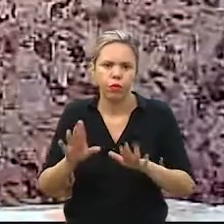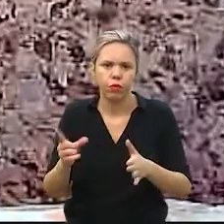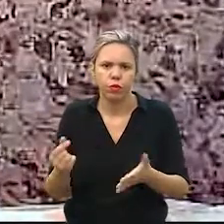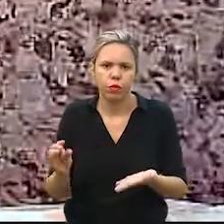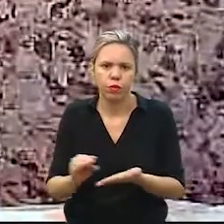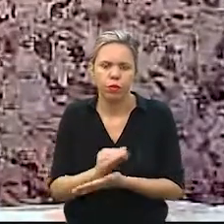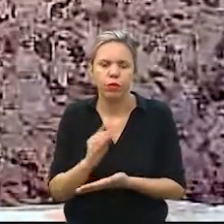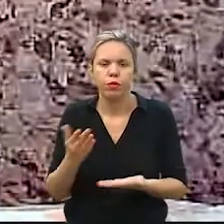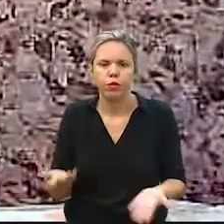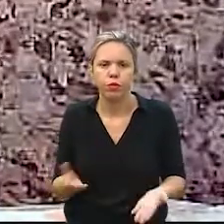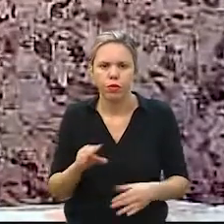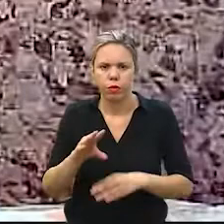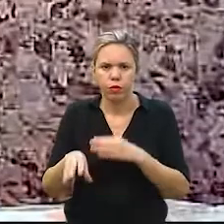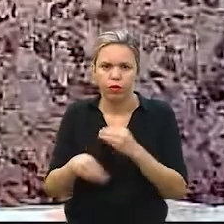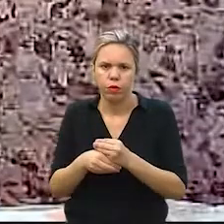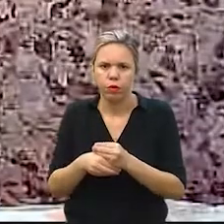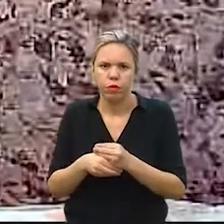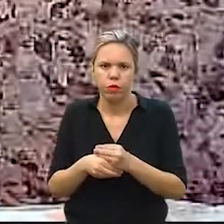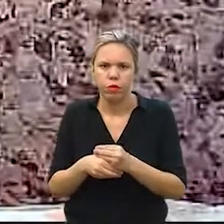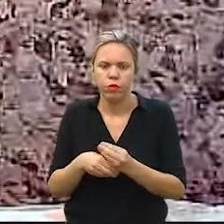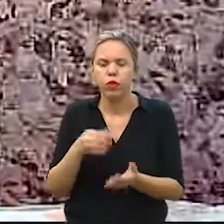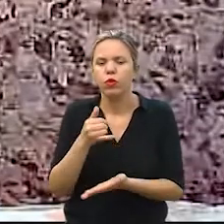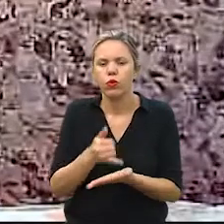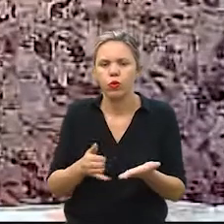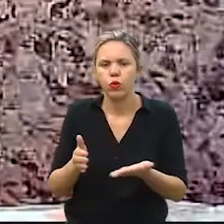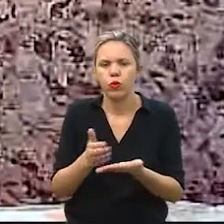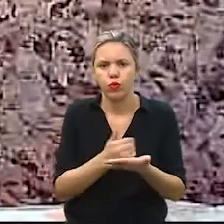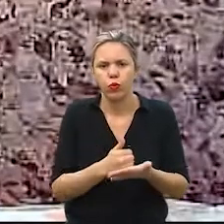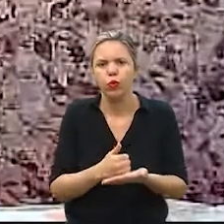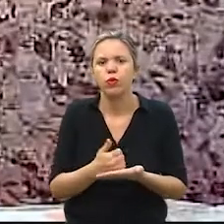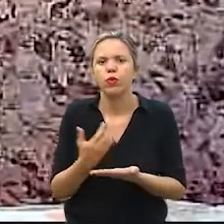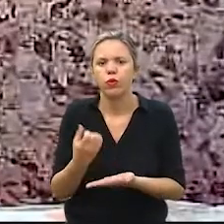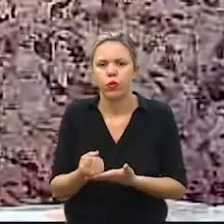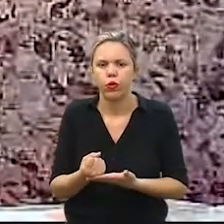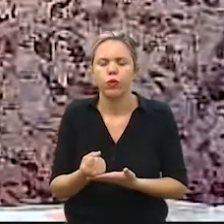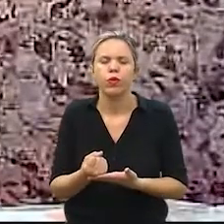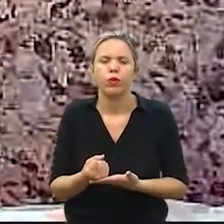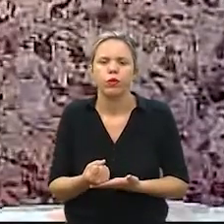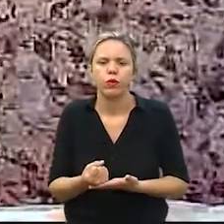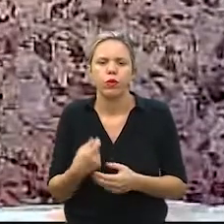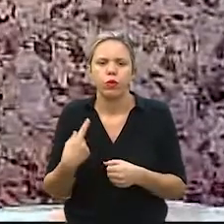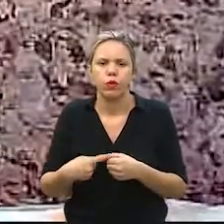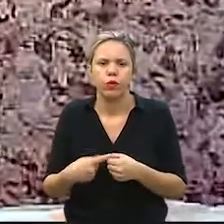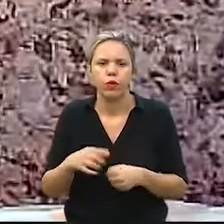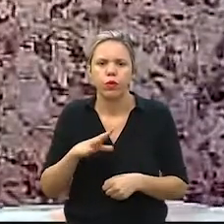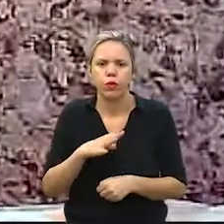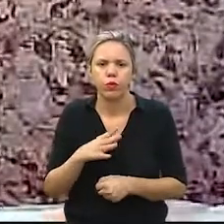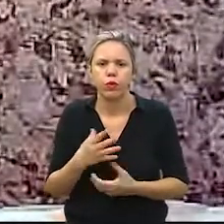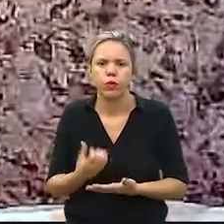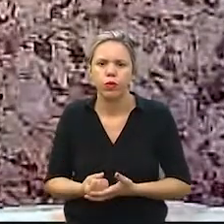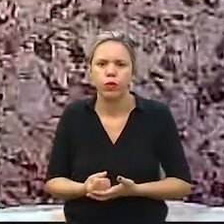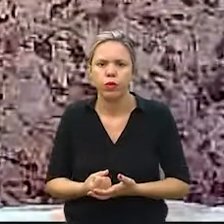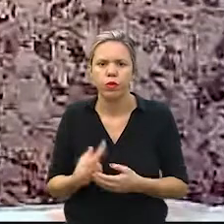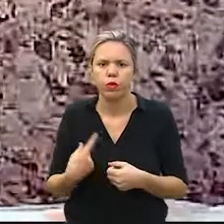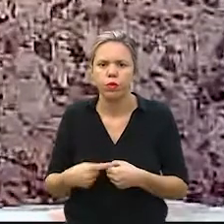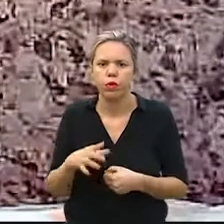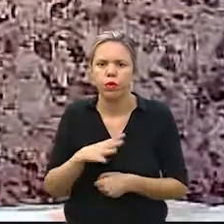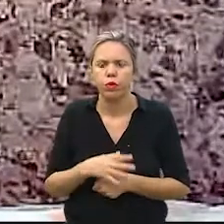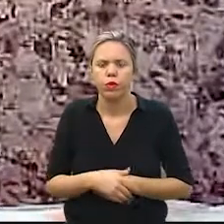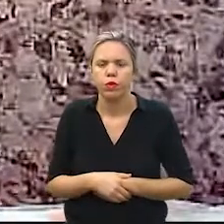receita corrente ela é composta tanto por impostos e tributos, né, municipais arrecadados pelo